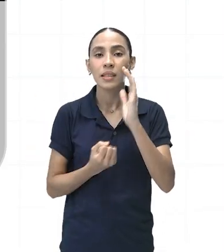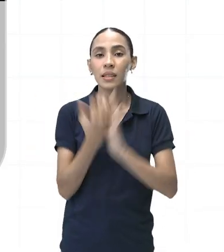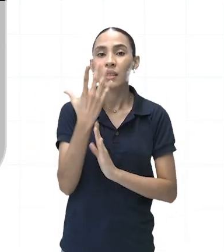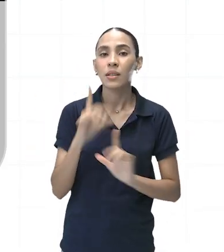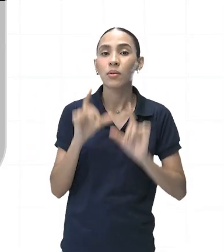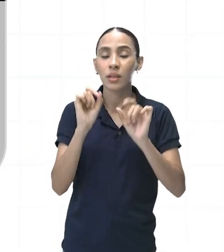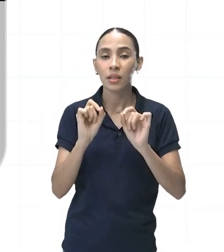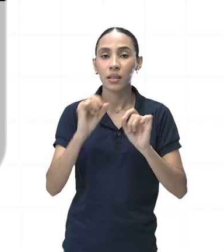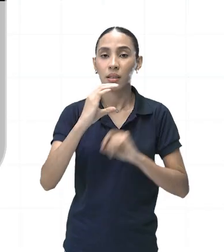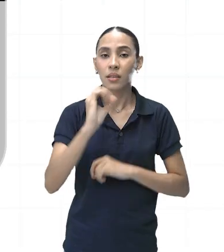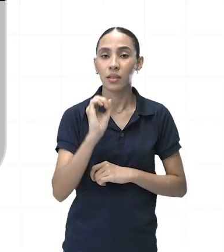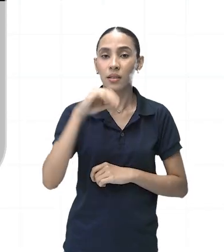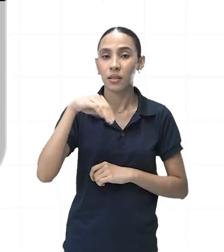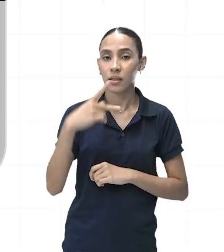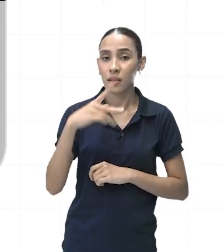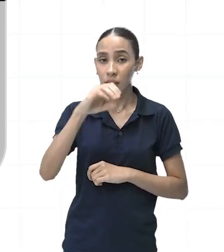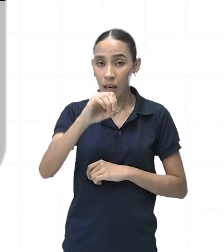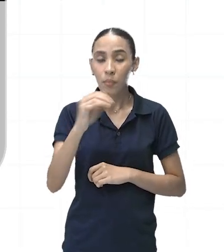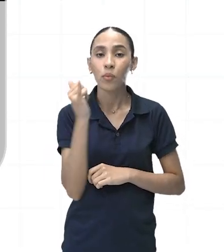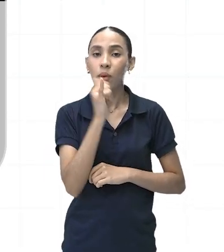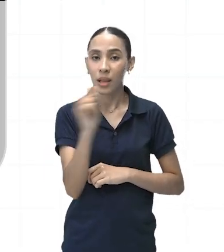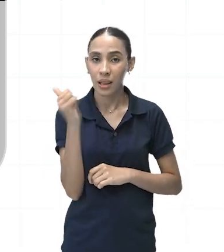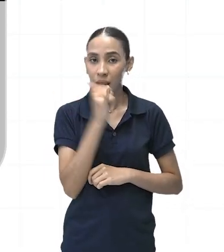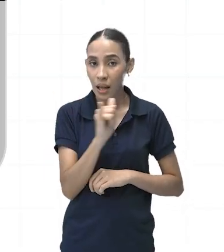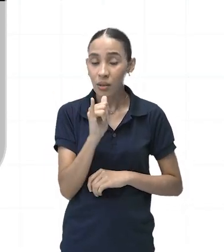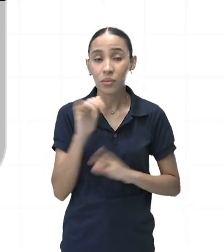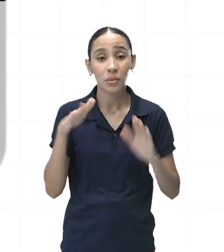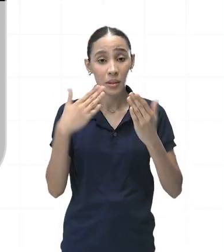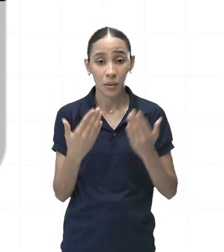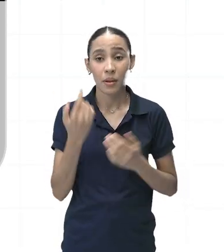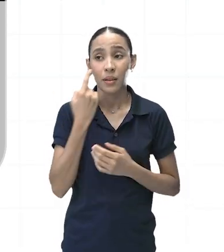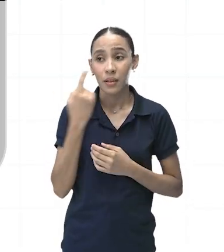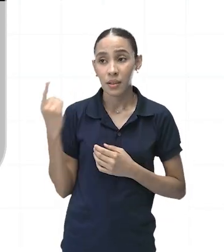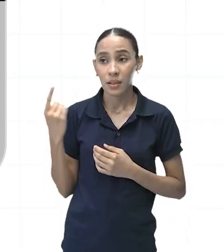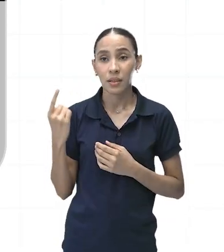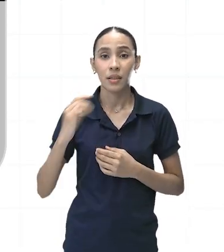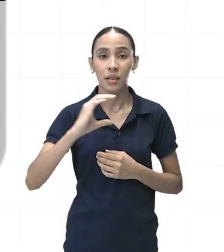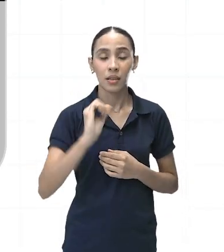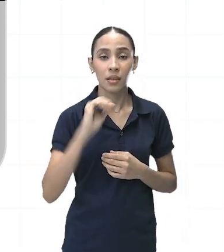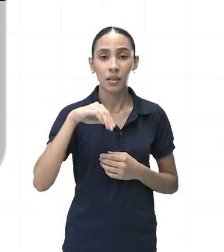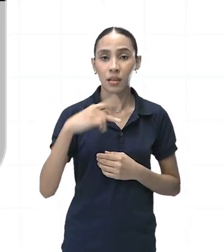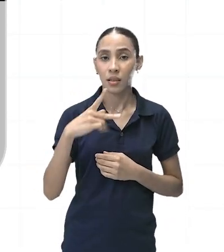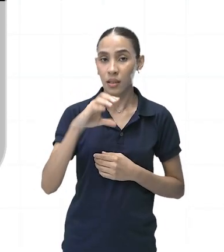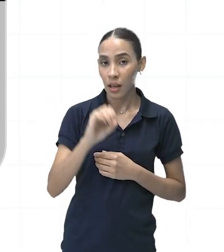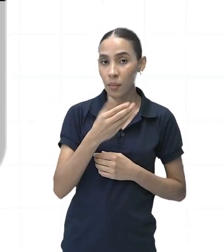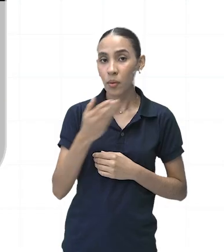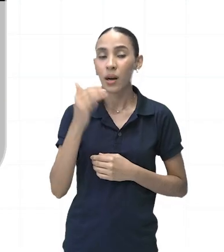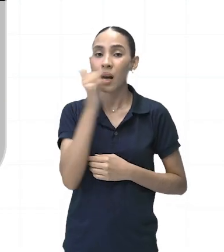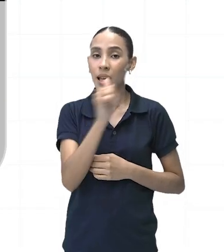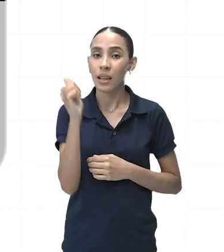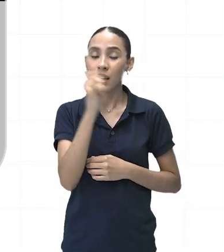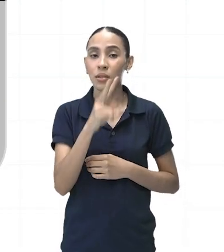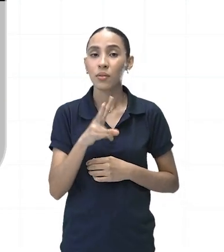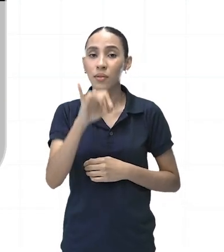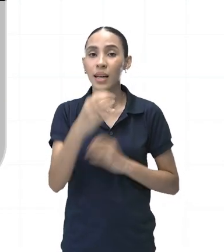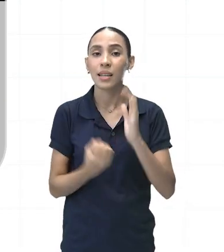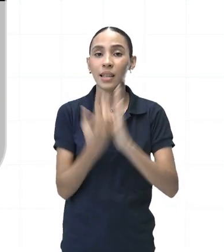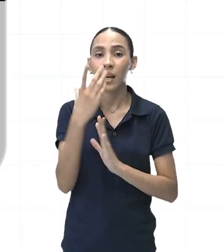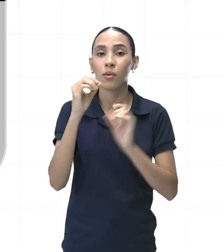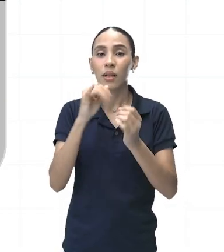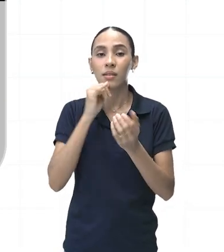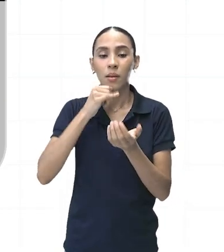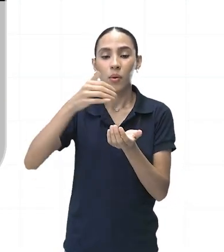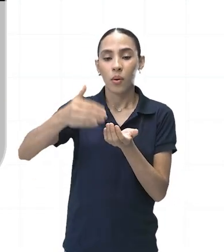formem campos elétricos. E é justamente esses campos elétricos que vão formar esse